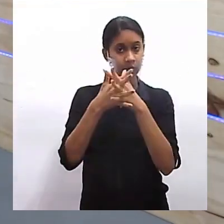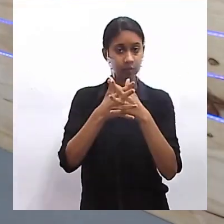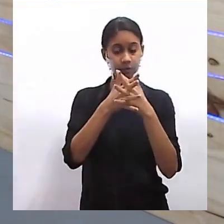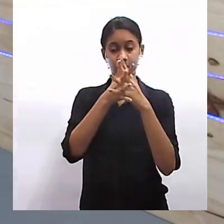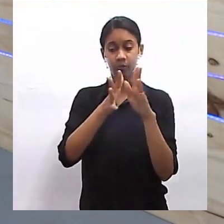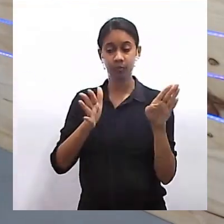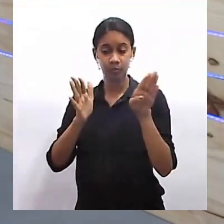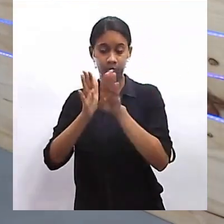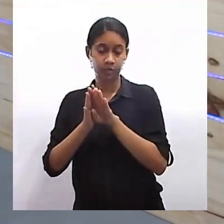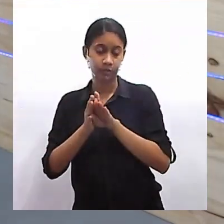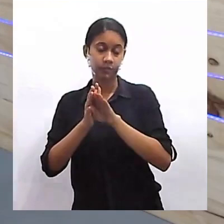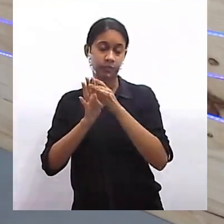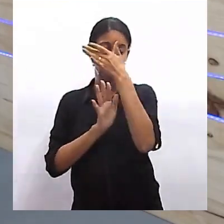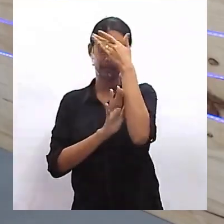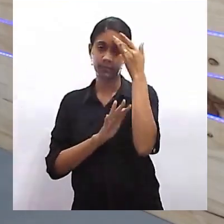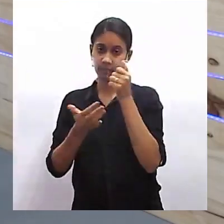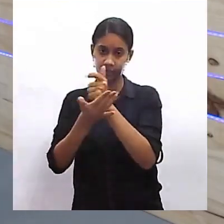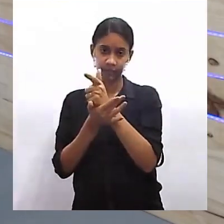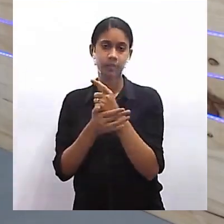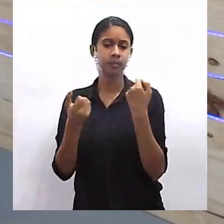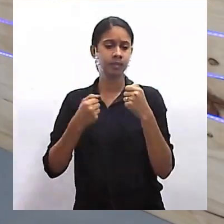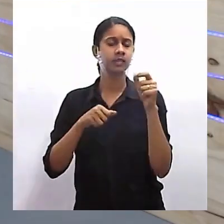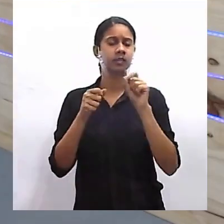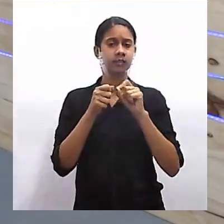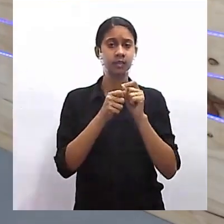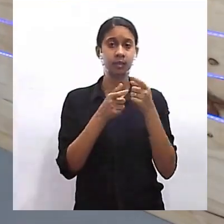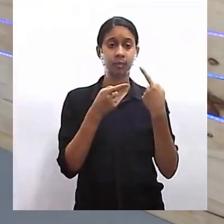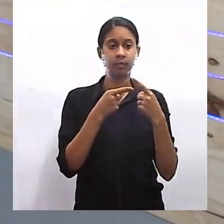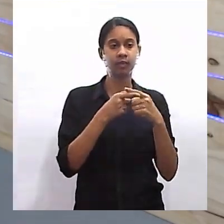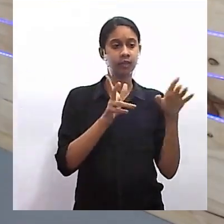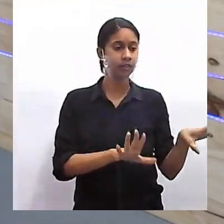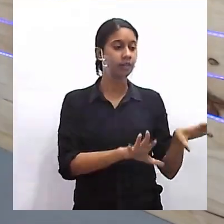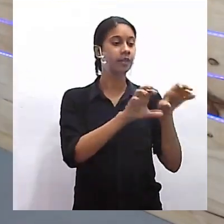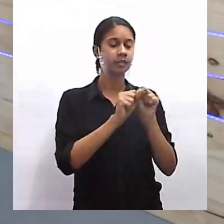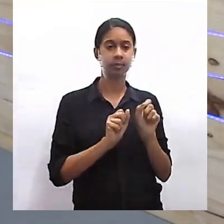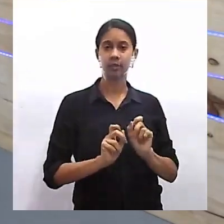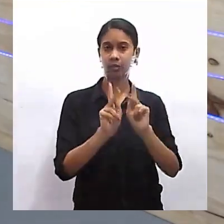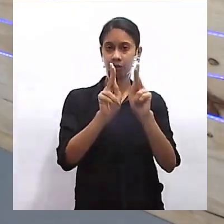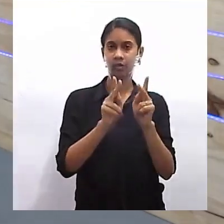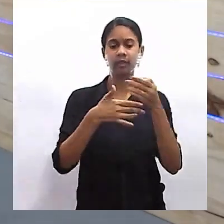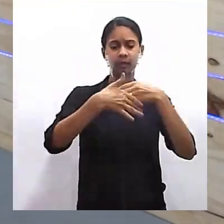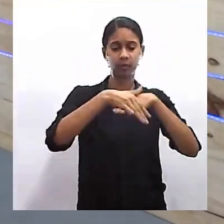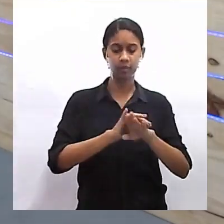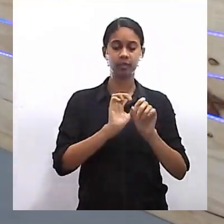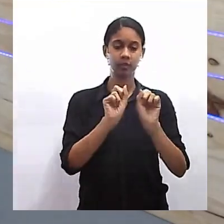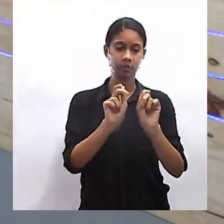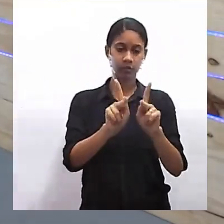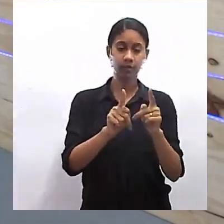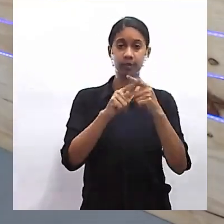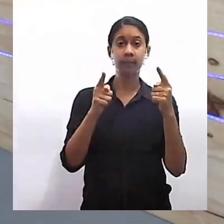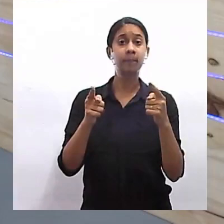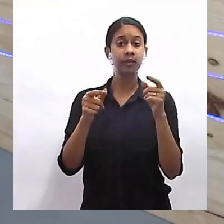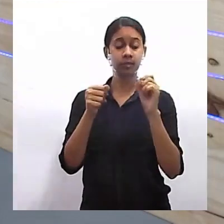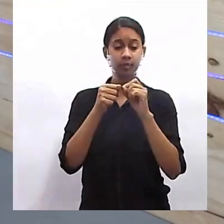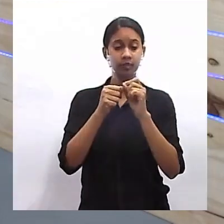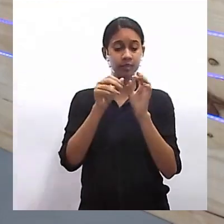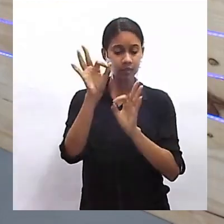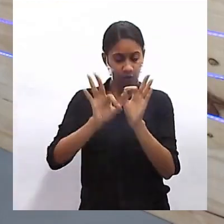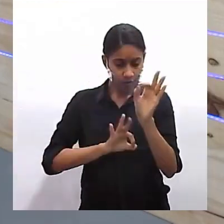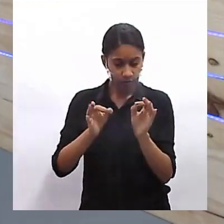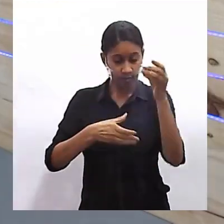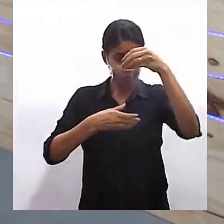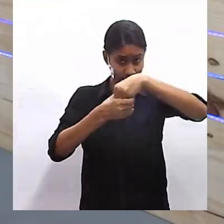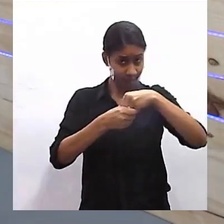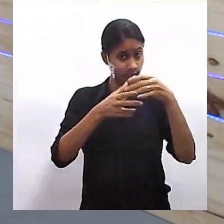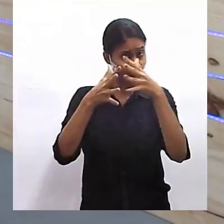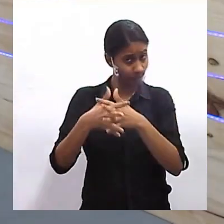armazenei, eu geri bem meu estoque, mas na hora do carregamento, se eu não carregar a carga de forma bem feita, não vai adiantar de nada. Então eu joguei